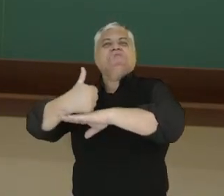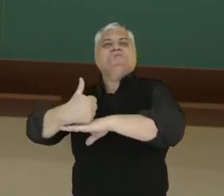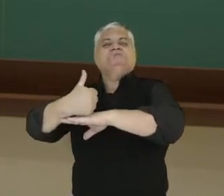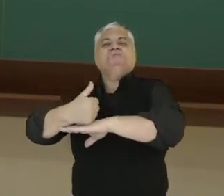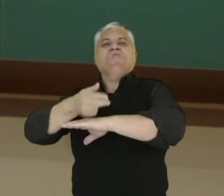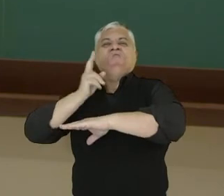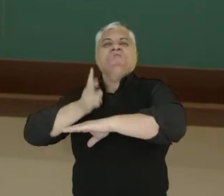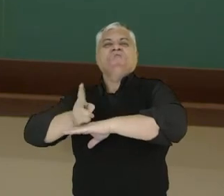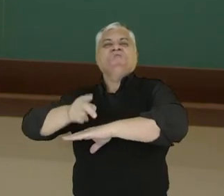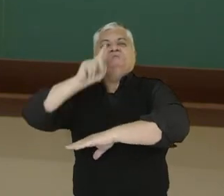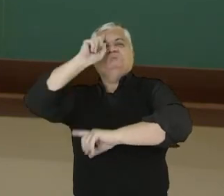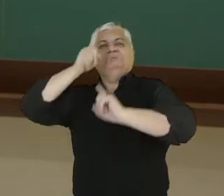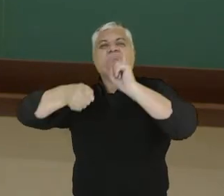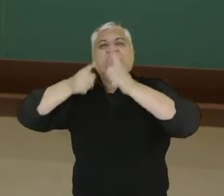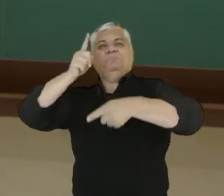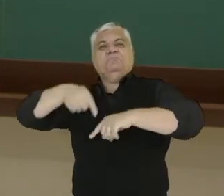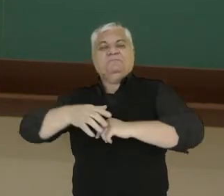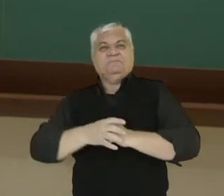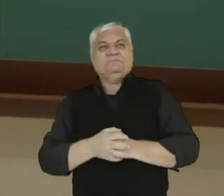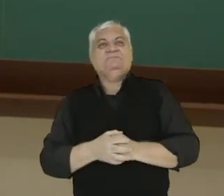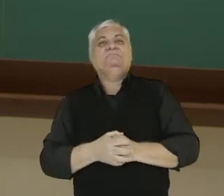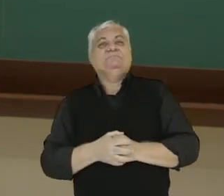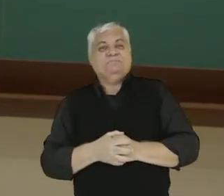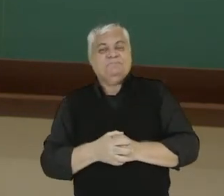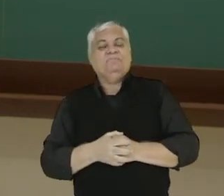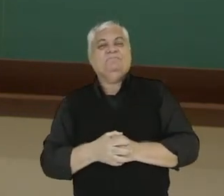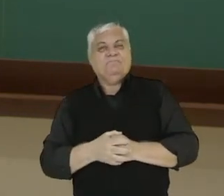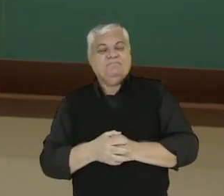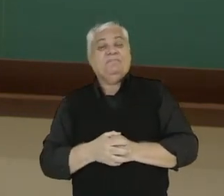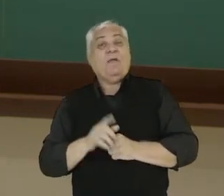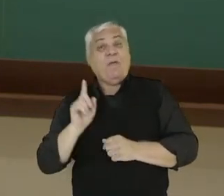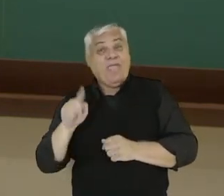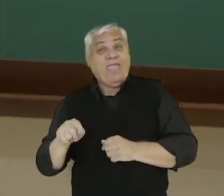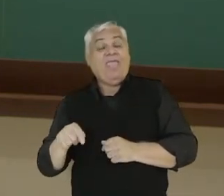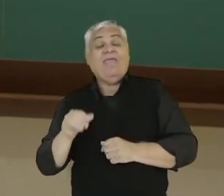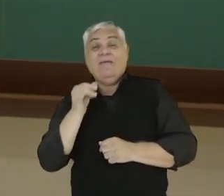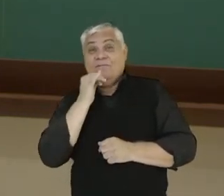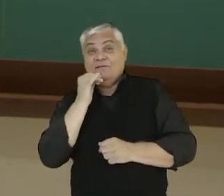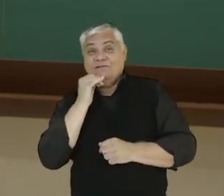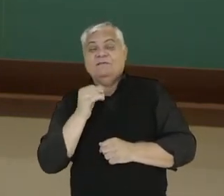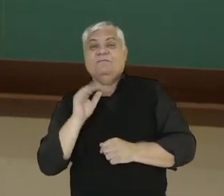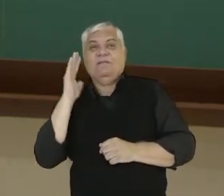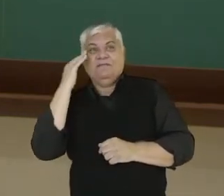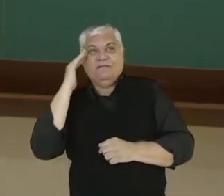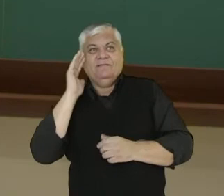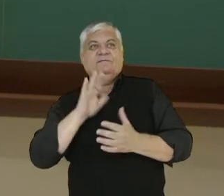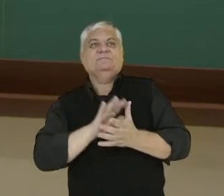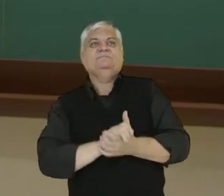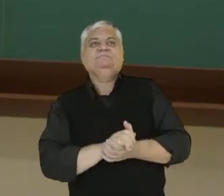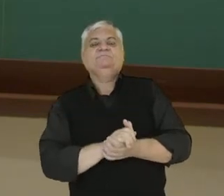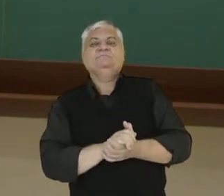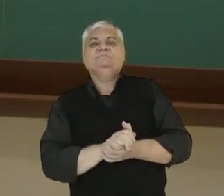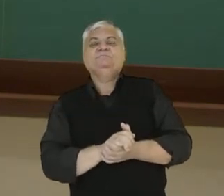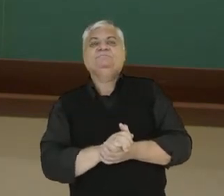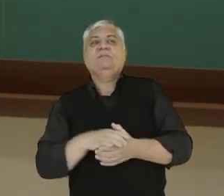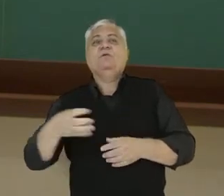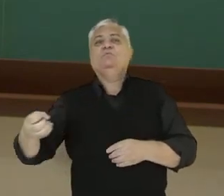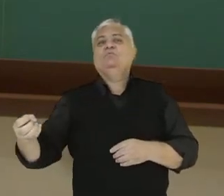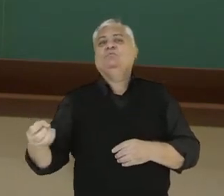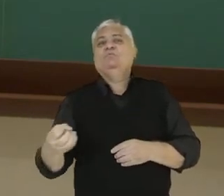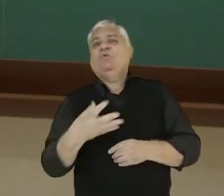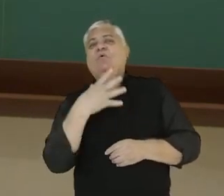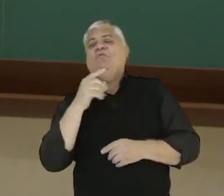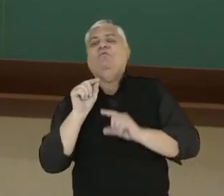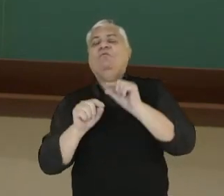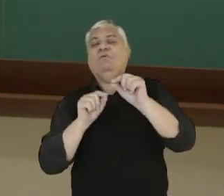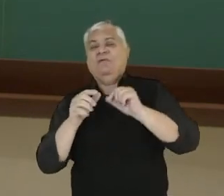sendo potências mundiais. Então é um cenário geopolítico que a gente faz essa análise, né? E aí, uma característica para a